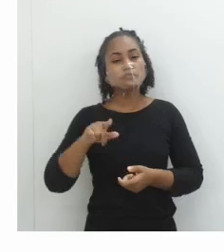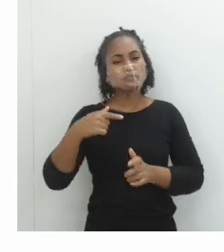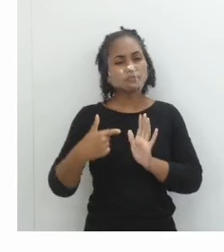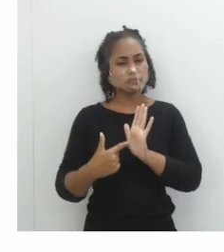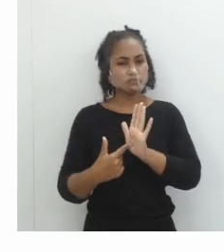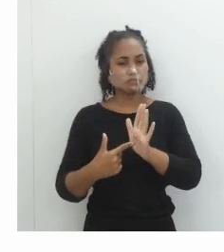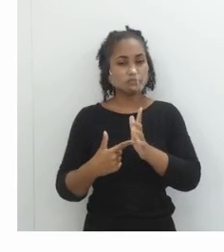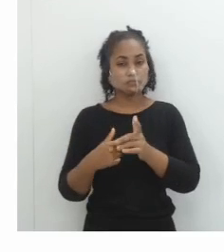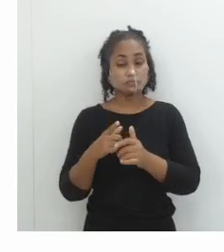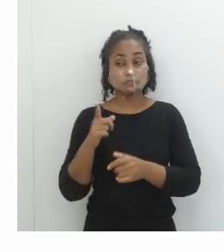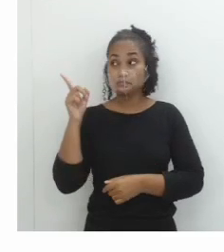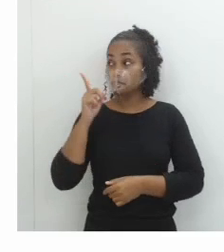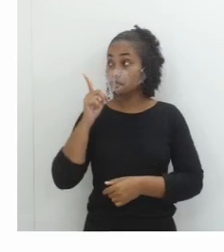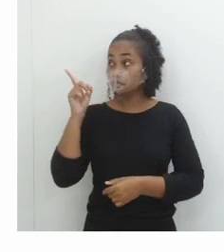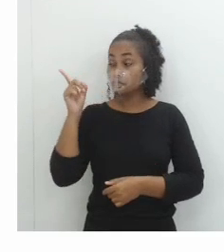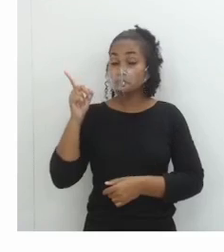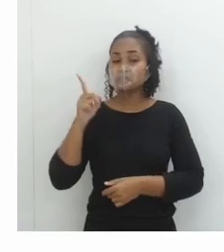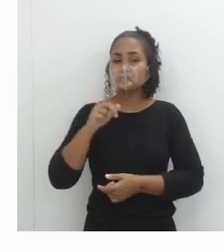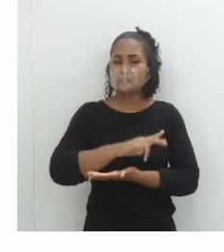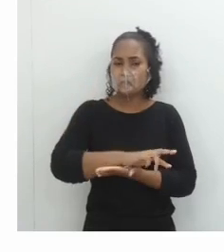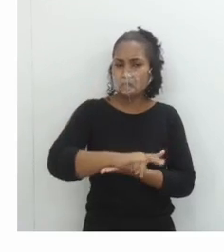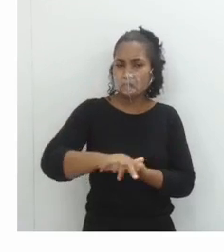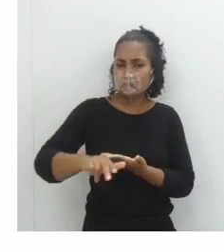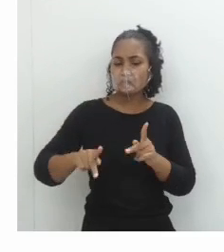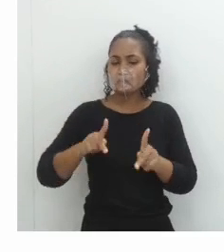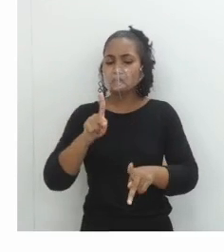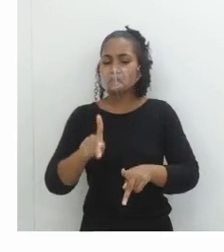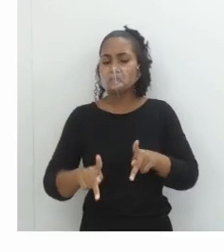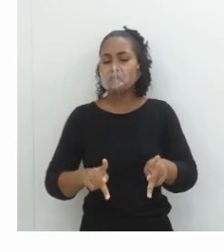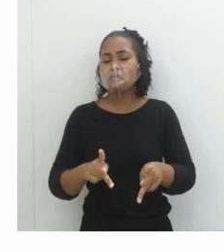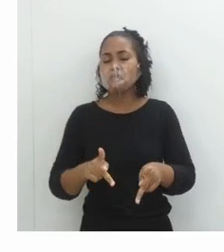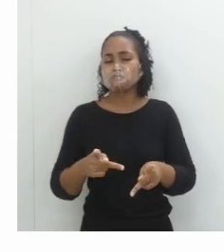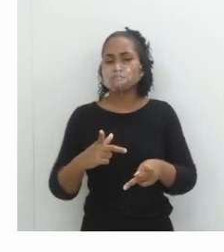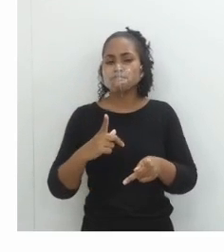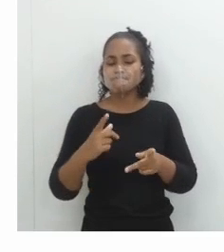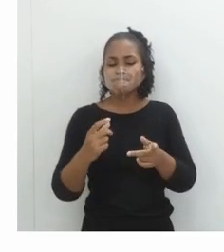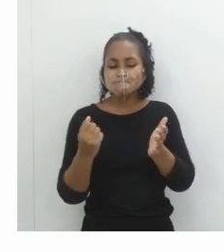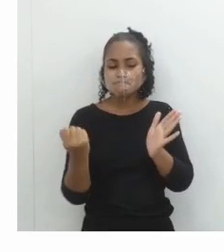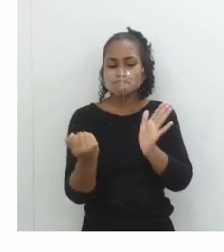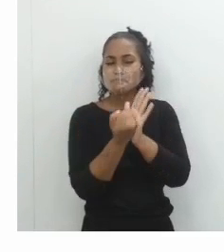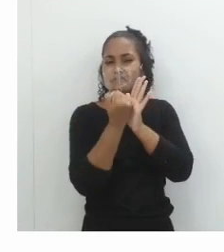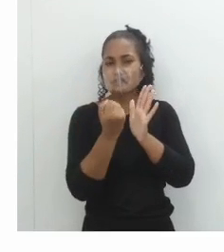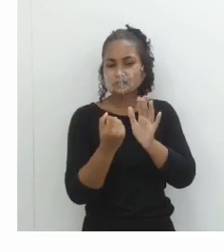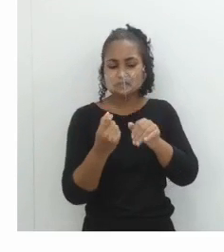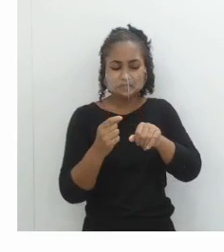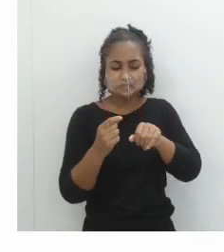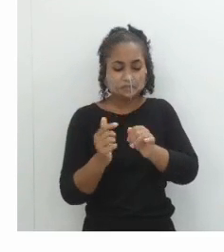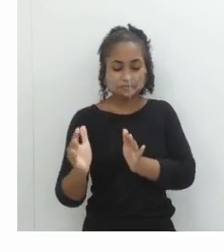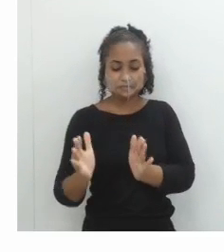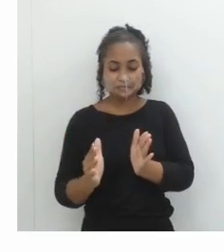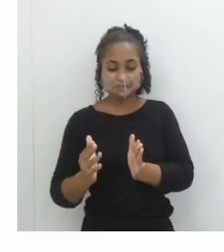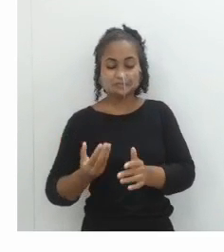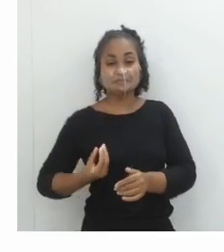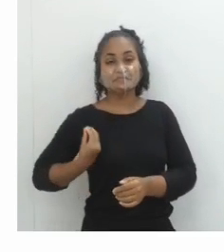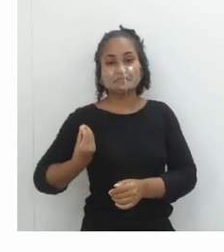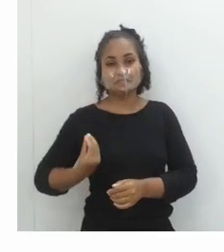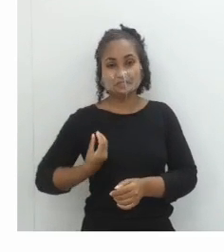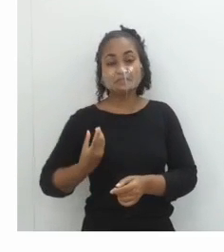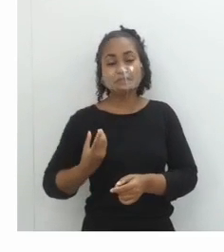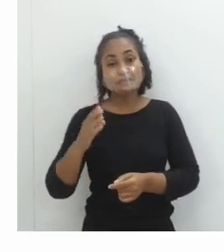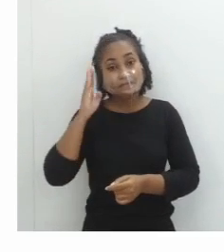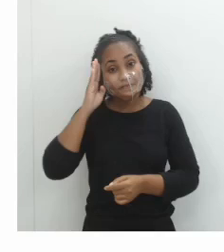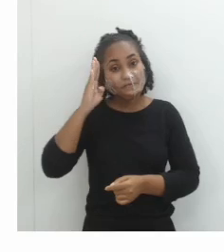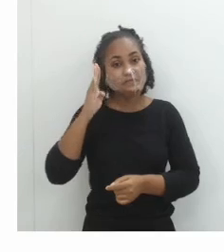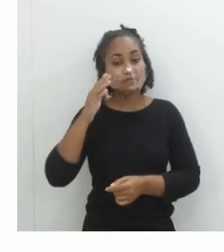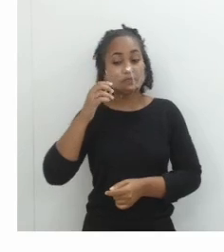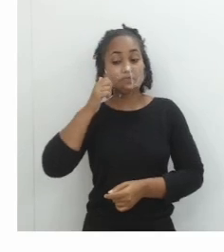para vocês. Em muitos povos, essas marcas são feitas para mostrar fases da vida, principalmente